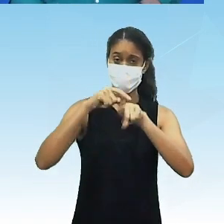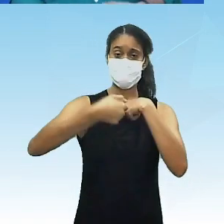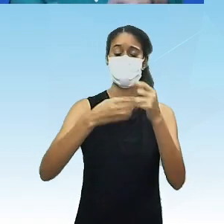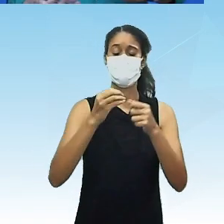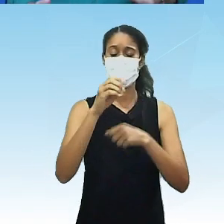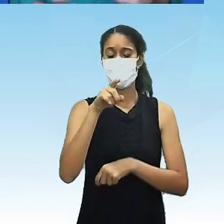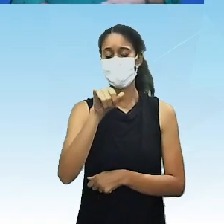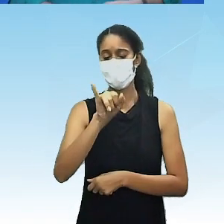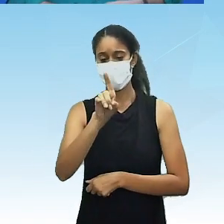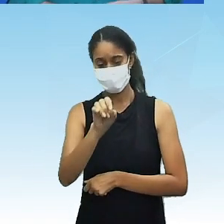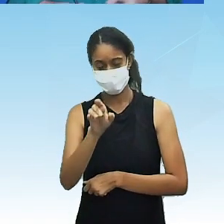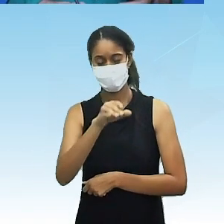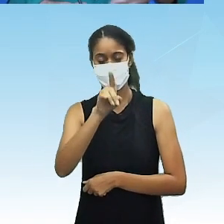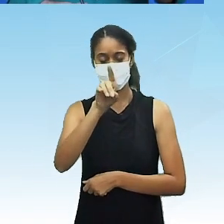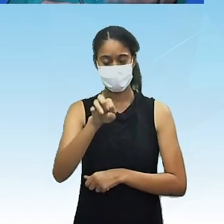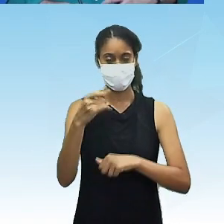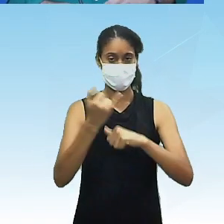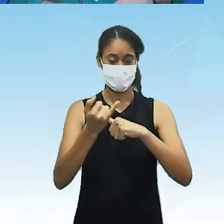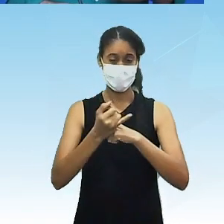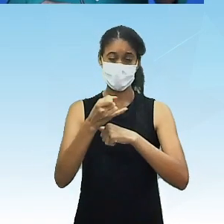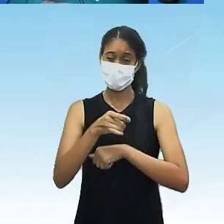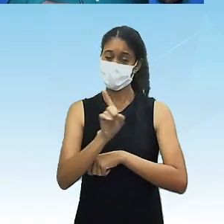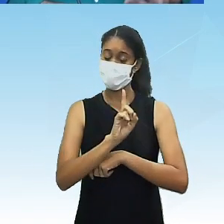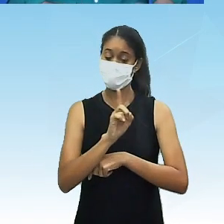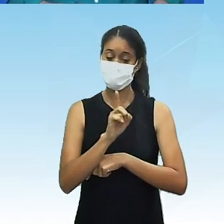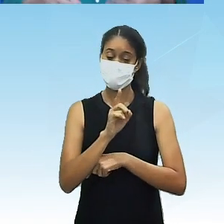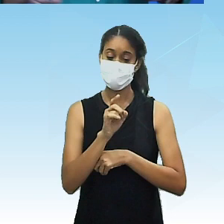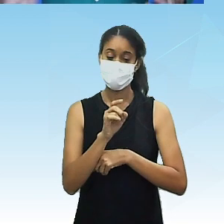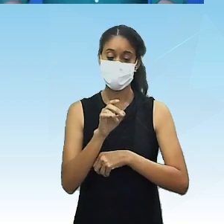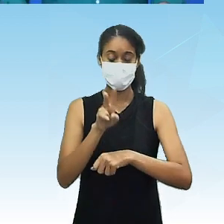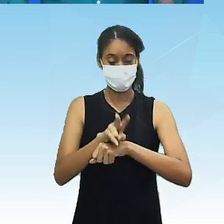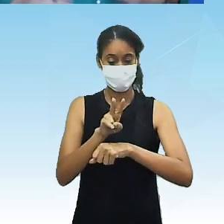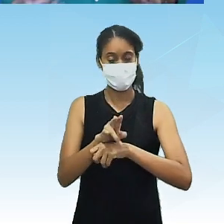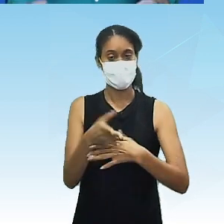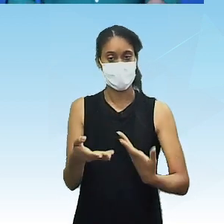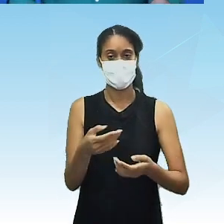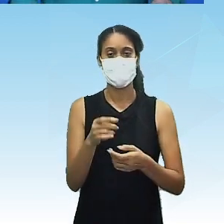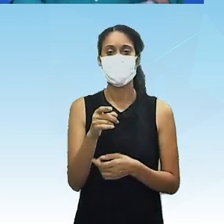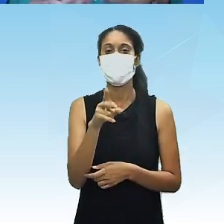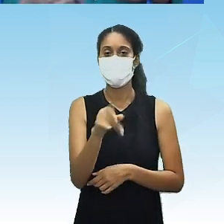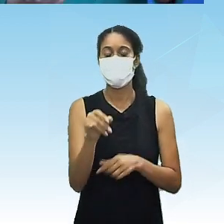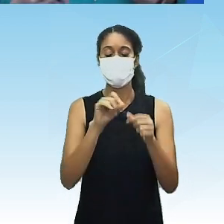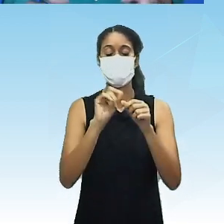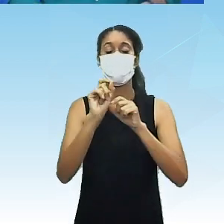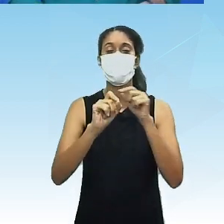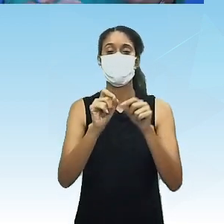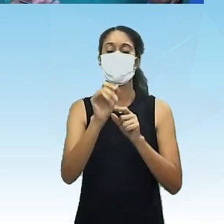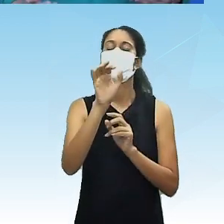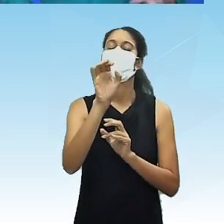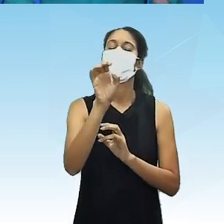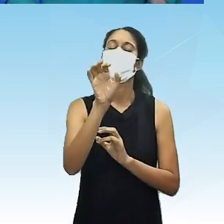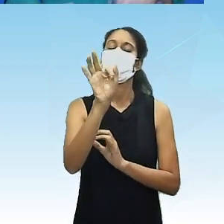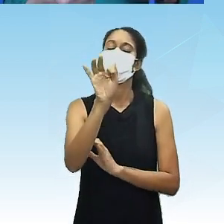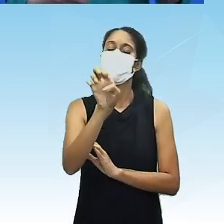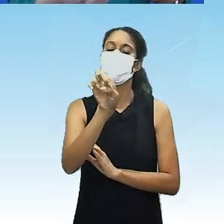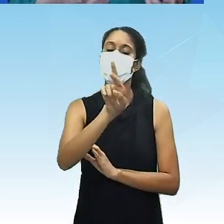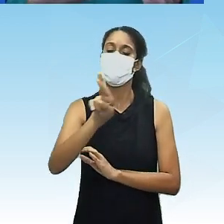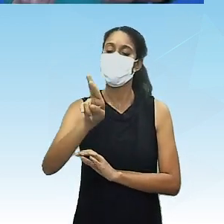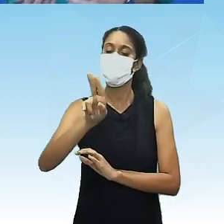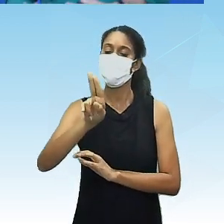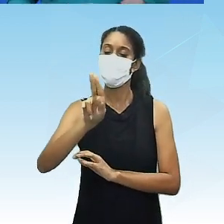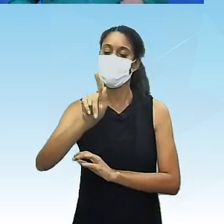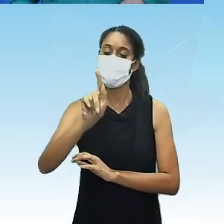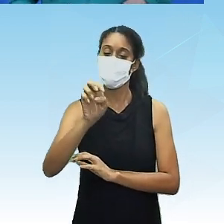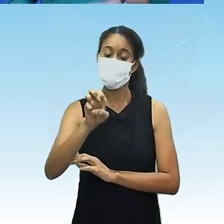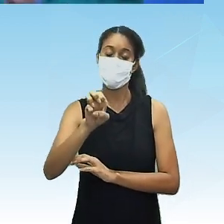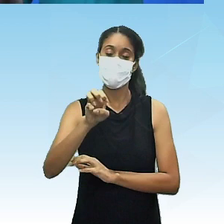não for tratado, né? Se ele vai ficar aí, vai enferrujar. Você deve conhecer o ferrugem, né, gente? A ferrugem é o processo de oxidação